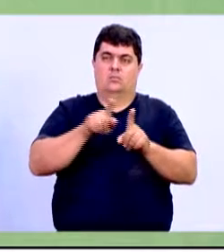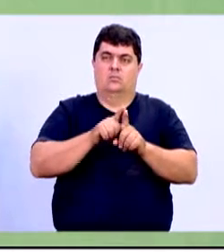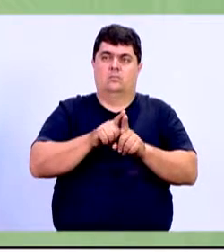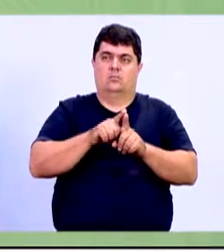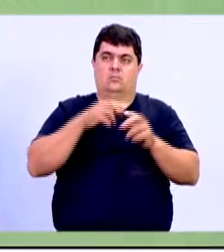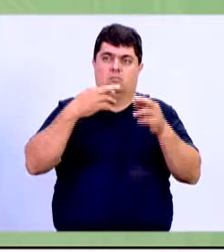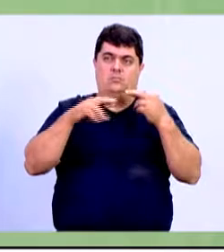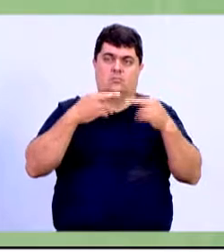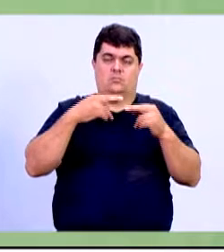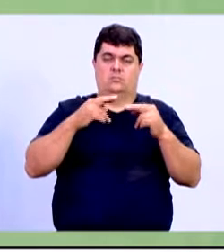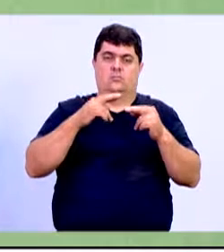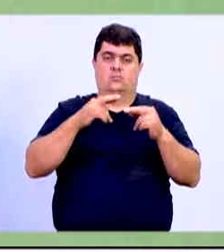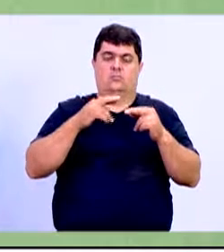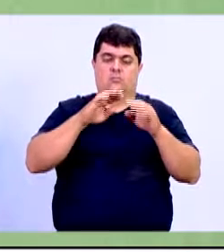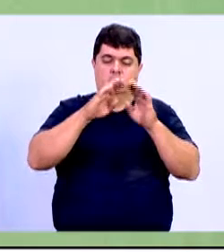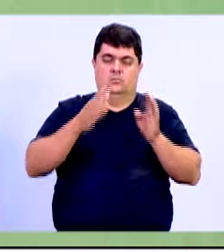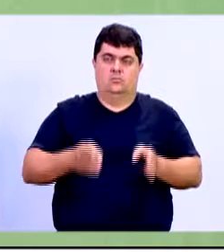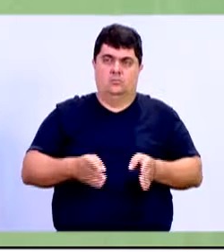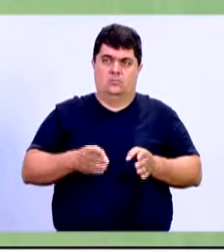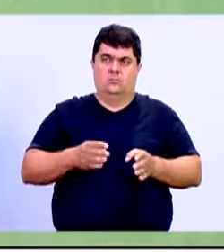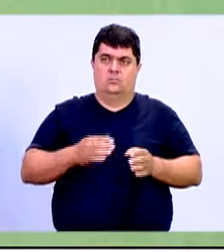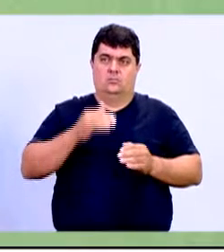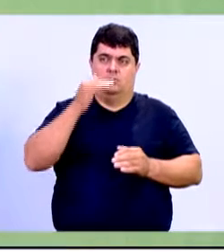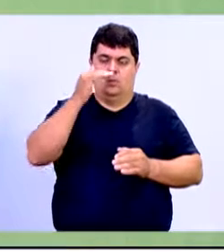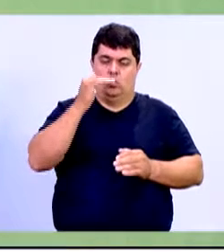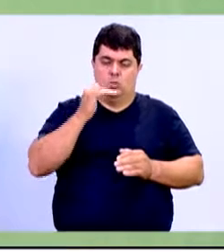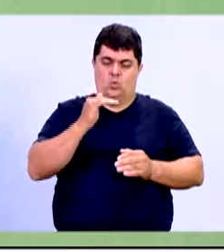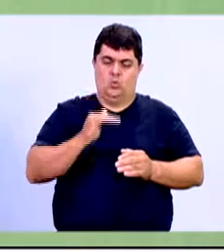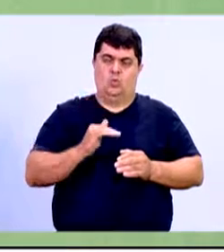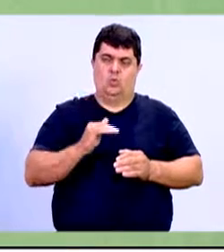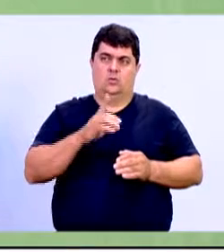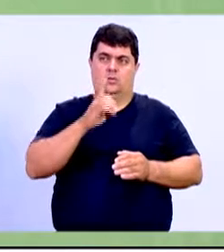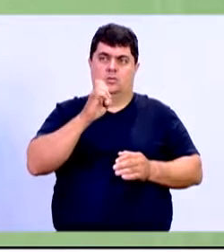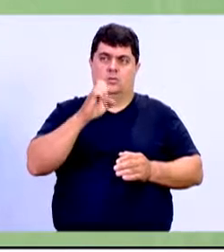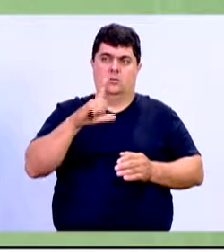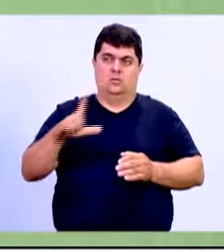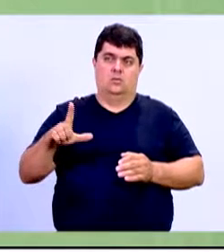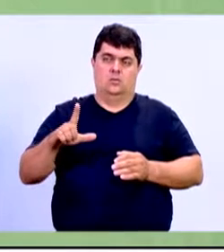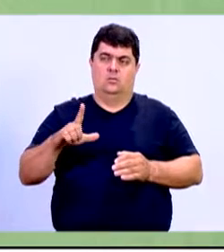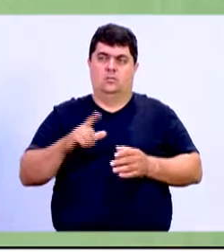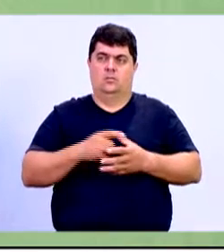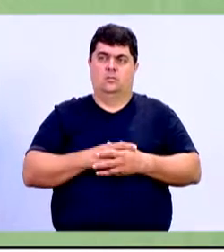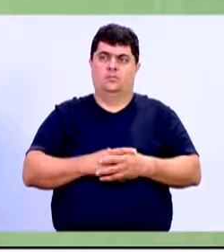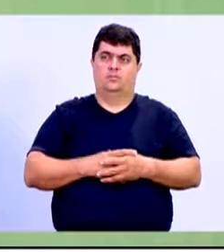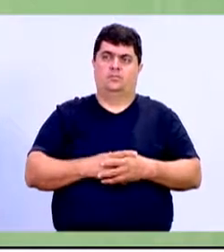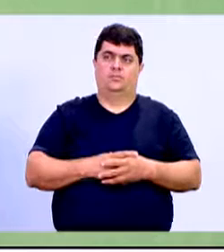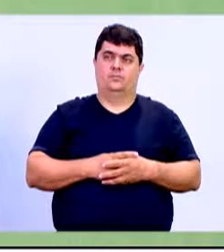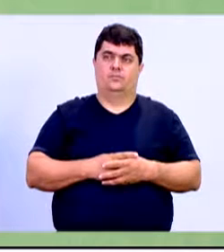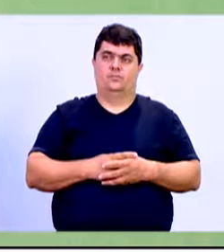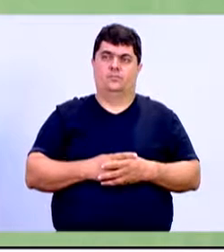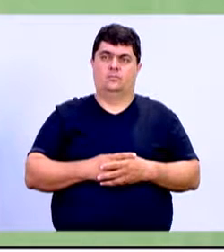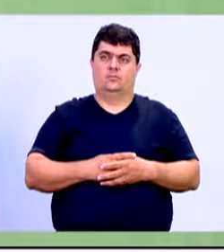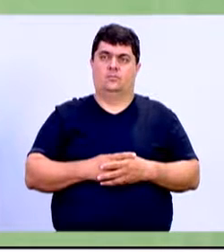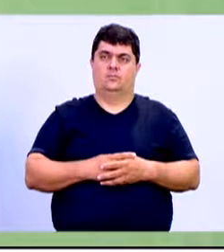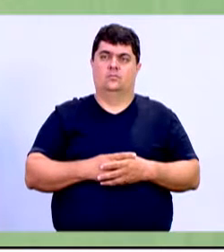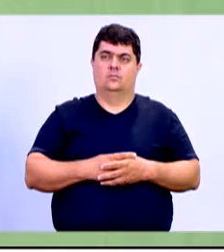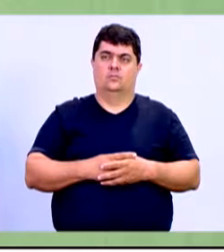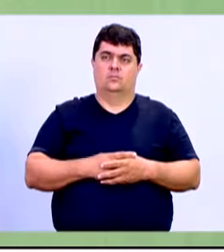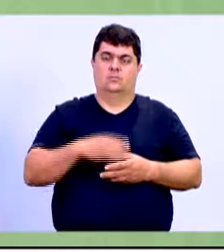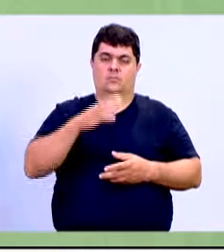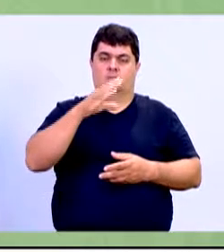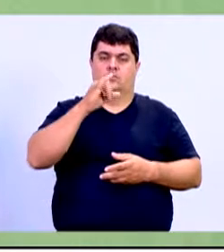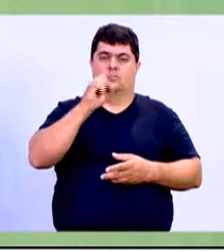rede, os nossos servidores, todos eles aqui, essa parte de infraestrutura aqui é Dell, né? E essa parte aqui é